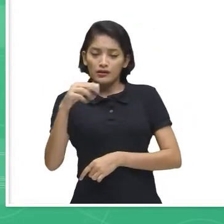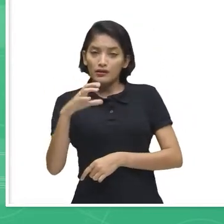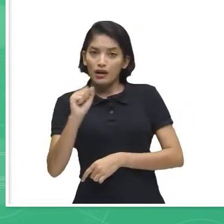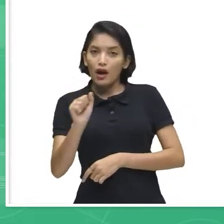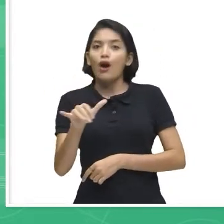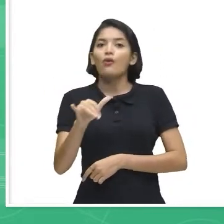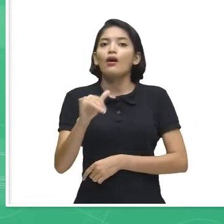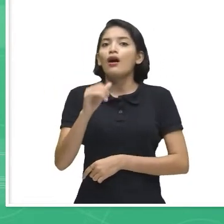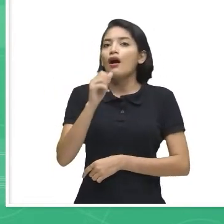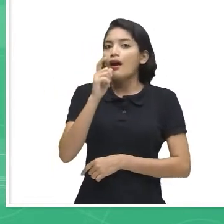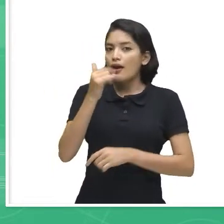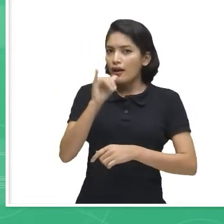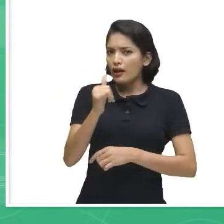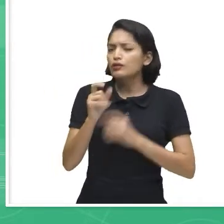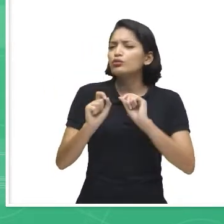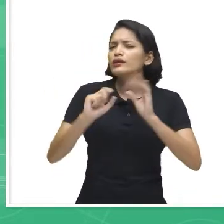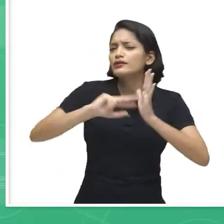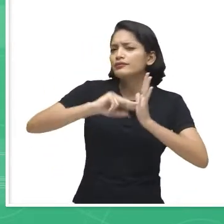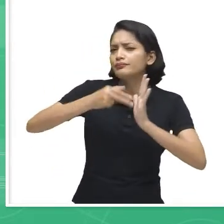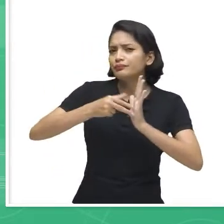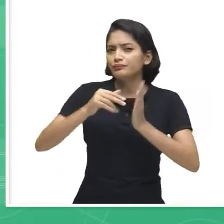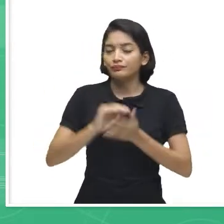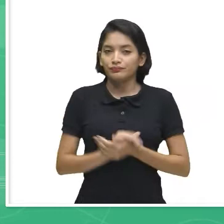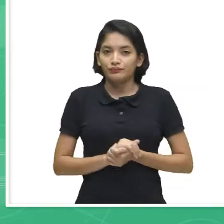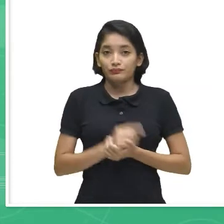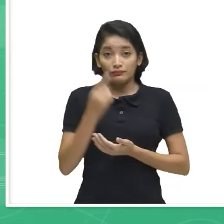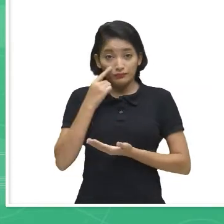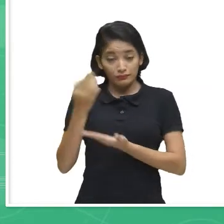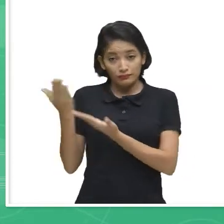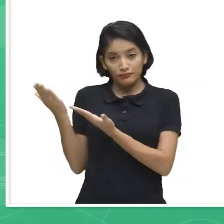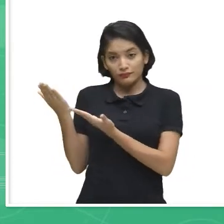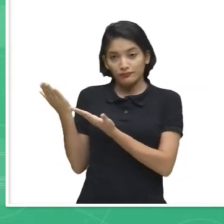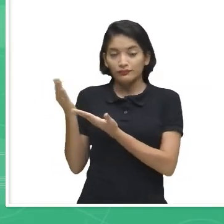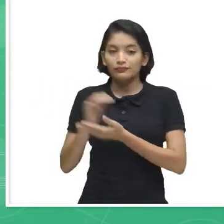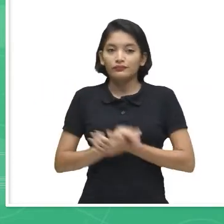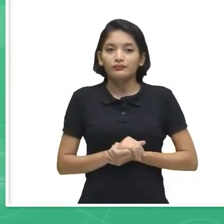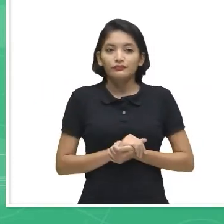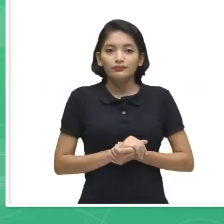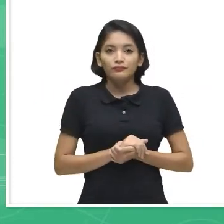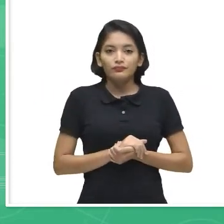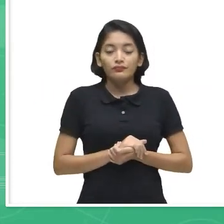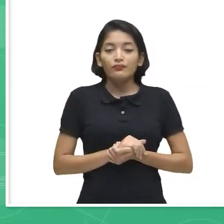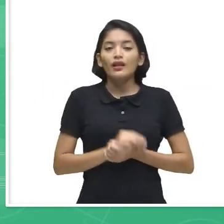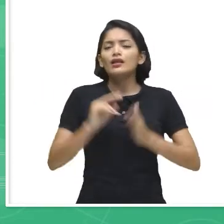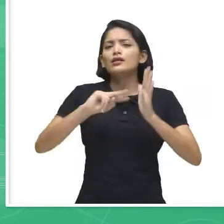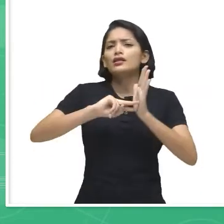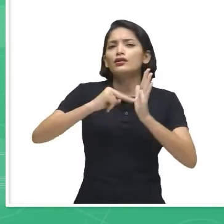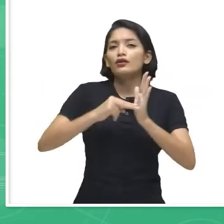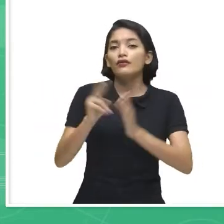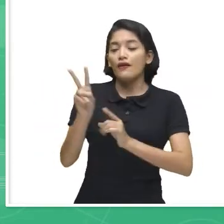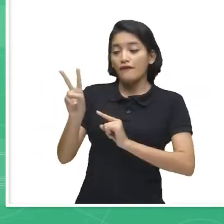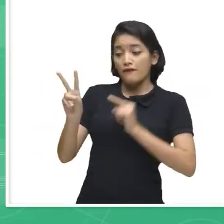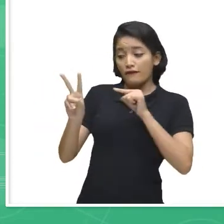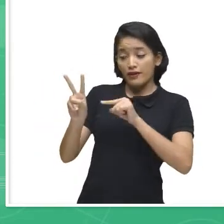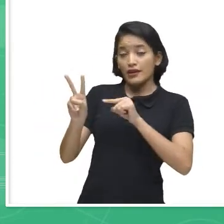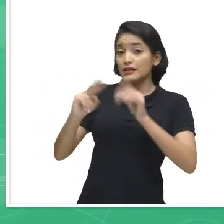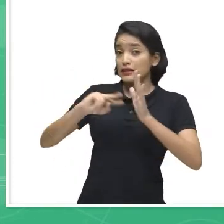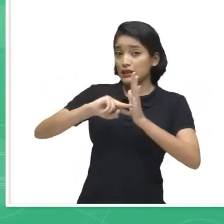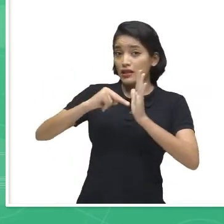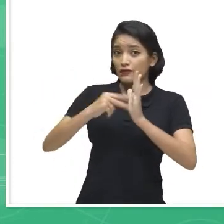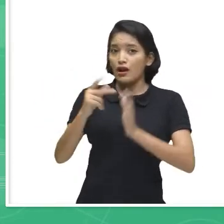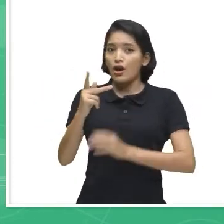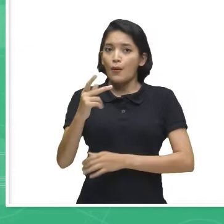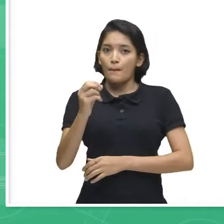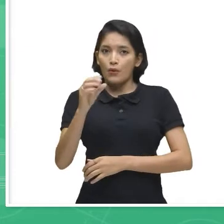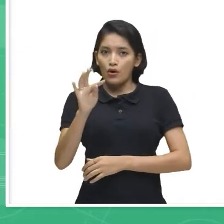só o que é o potencial elétrico. Potencial elétrico nós vamos denotar pela letra V. Potencial elétrico num